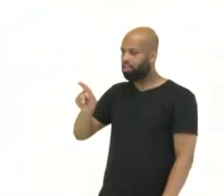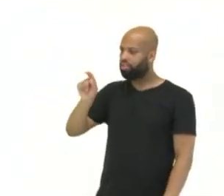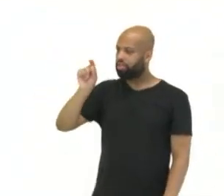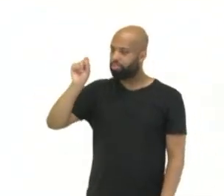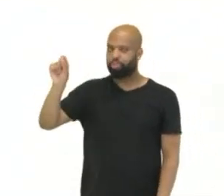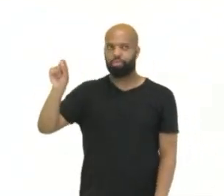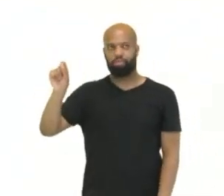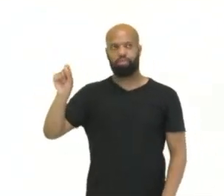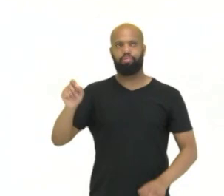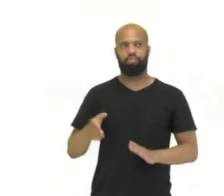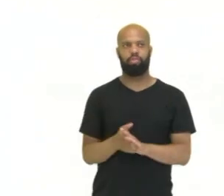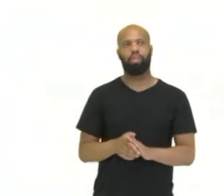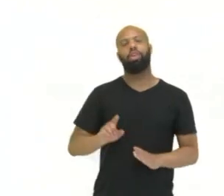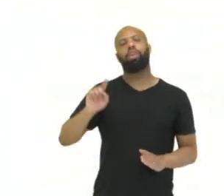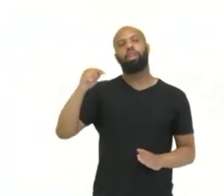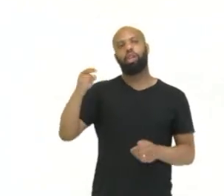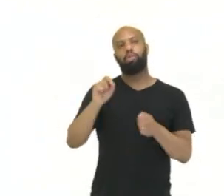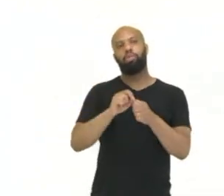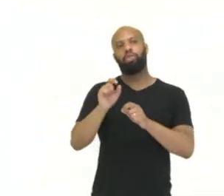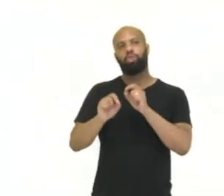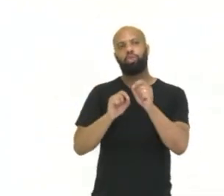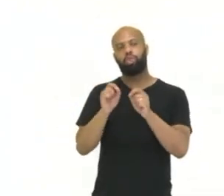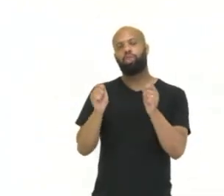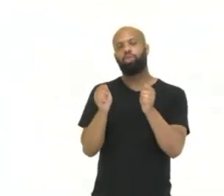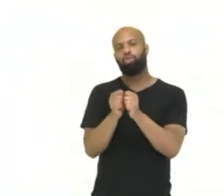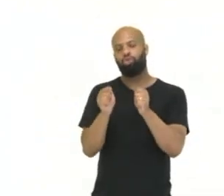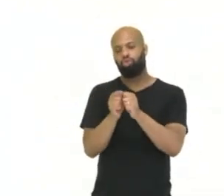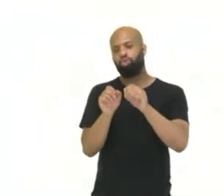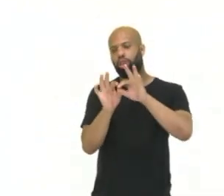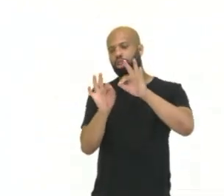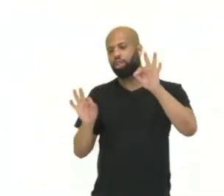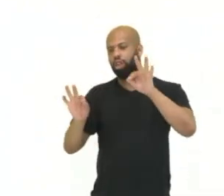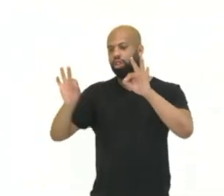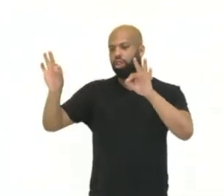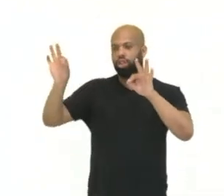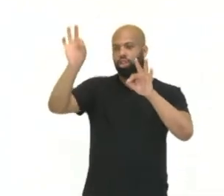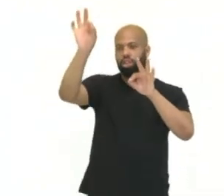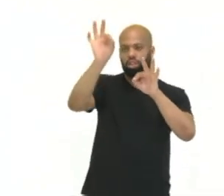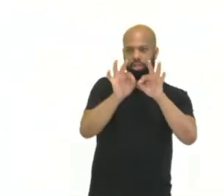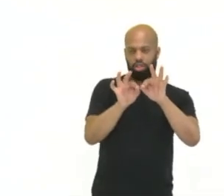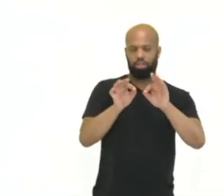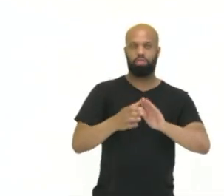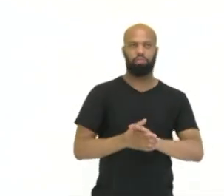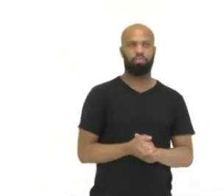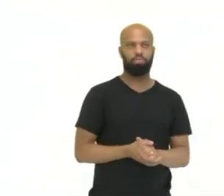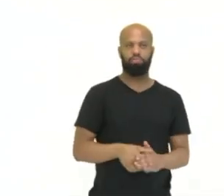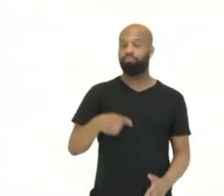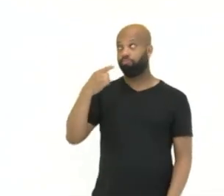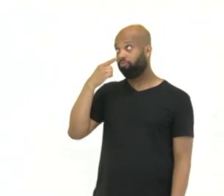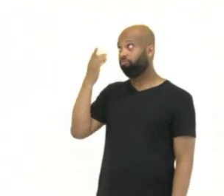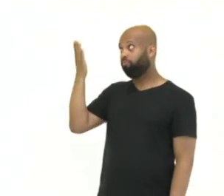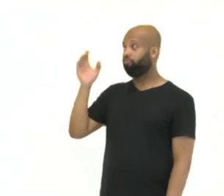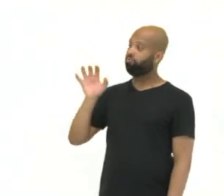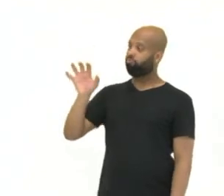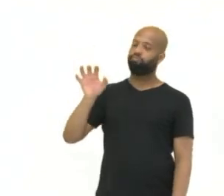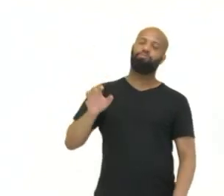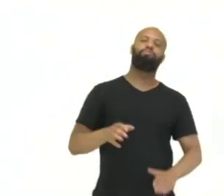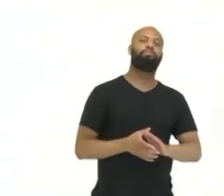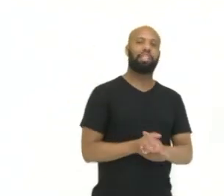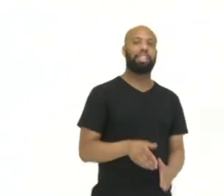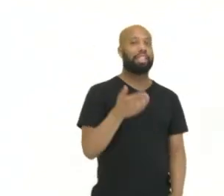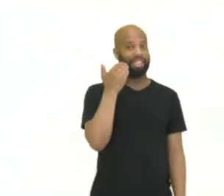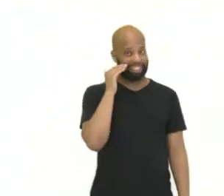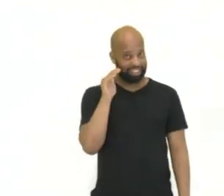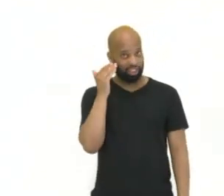que você formou ali, para formar o B'. E daí você tem os 4 pontos que você precisa. Só juntar e você tem a tua figura rodada